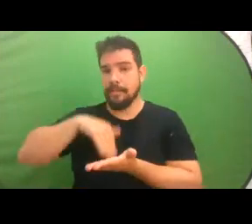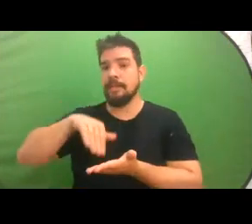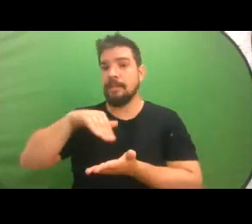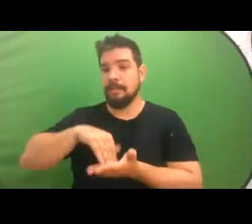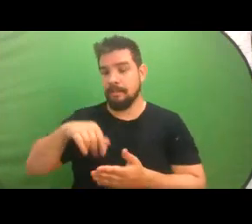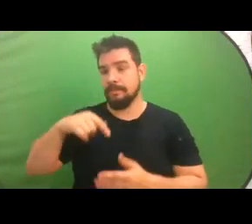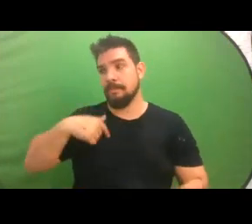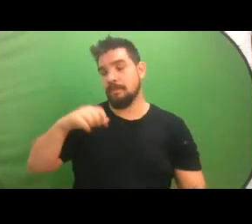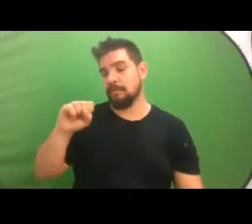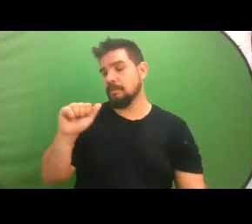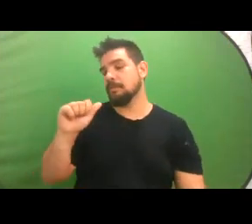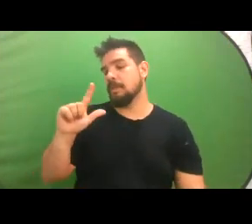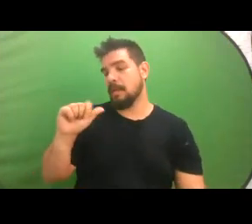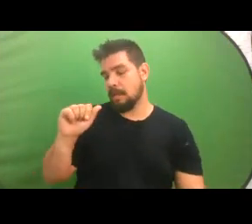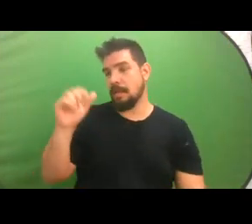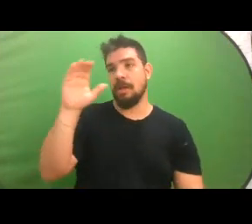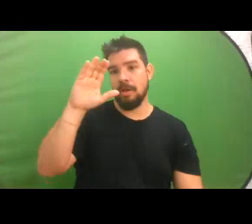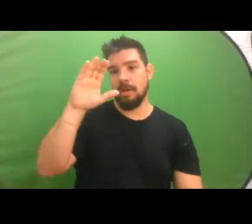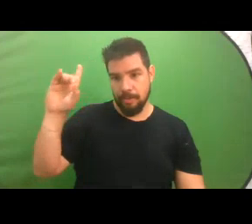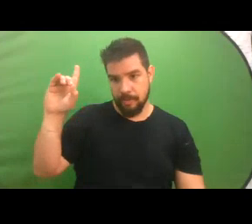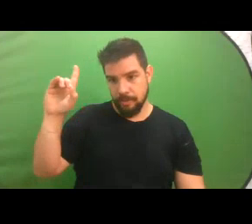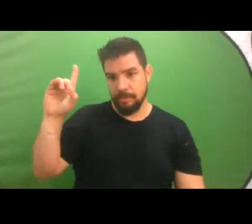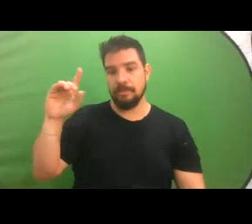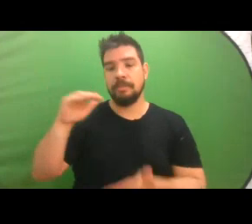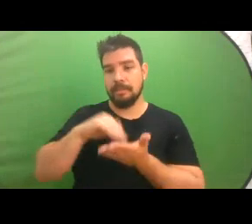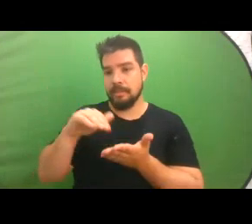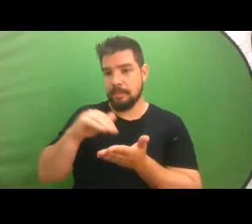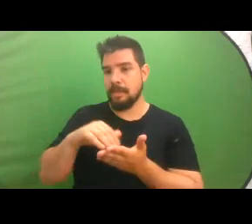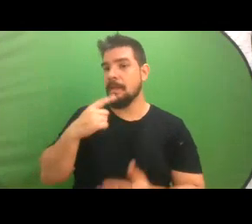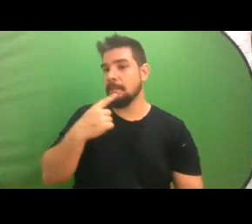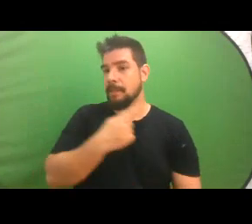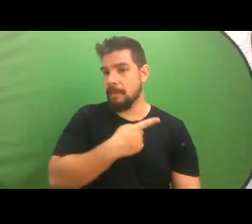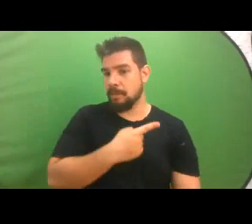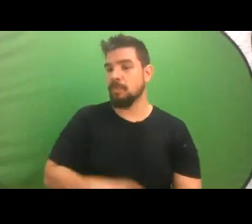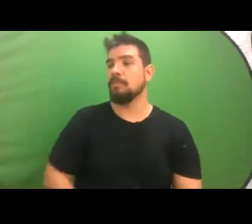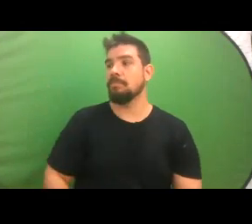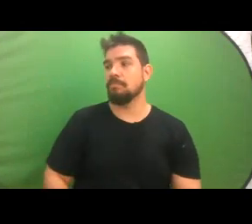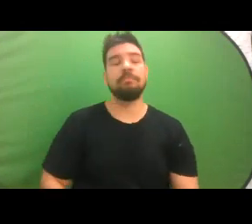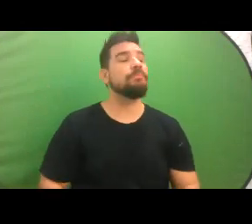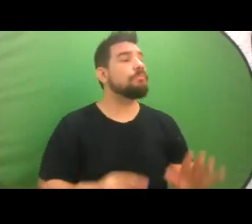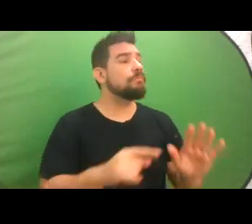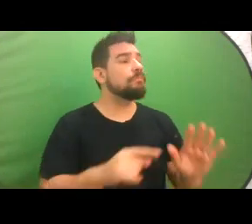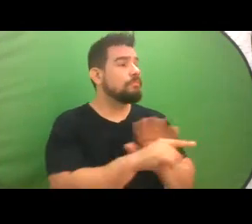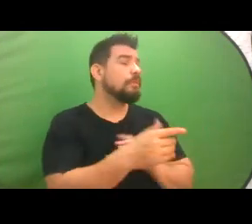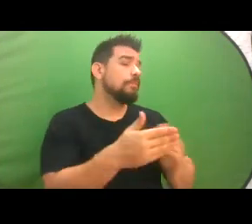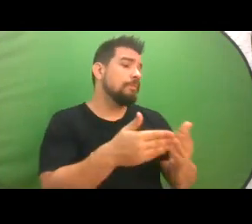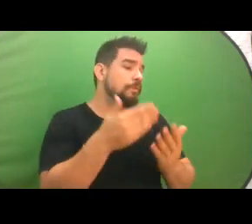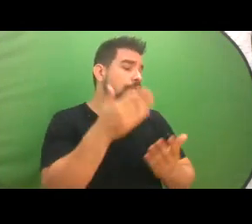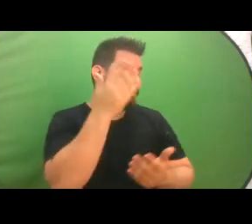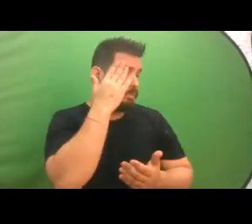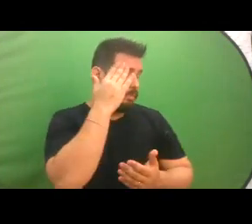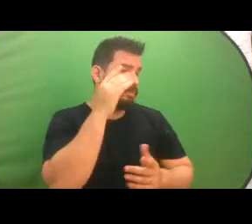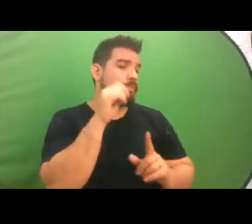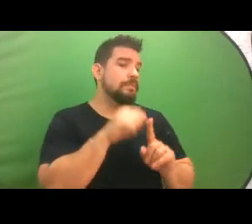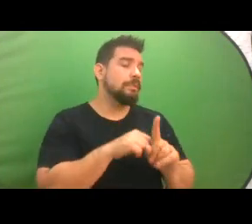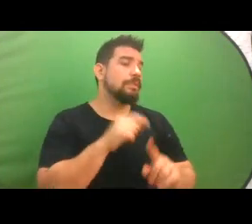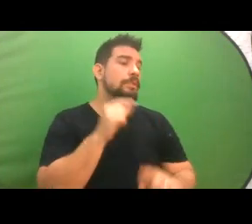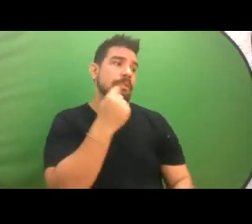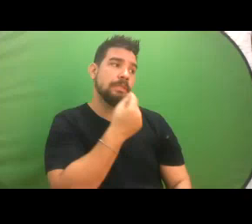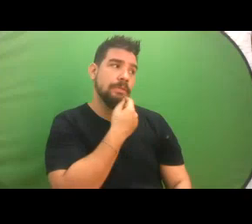minha Então, sala de coordenação e a secretaria está aqui ao lado. gostaria de saber, por gentileza, se em setembro vai ser lançado